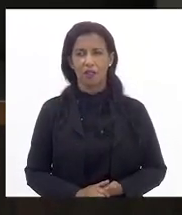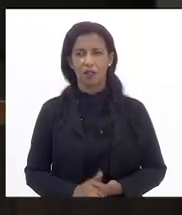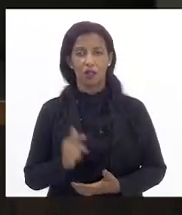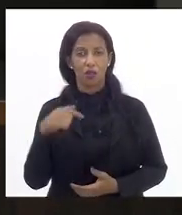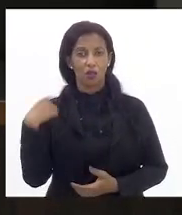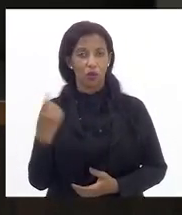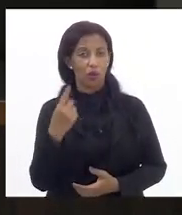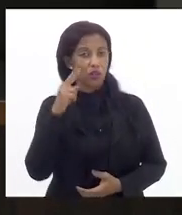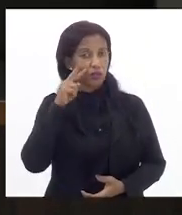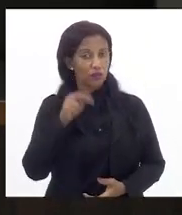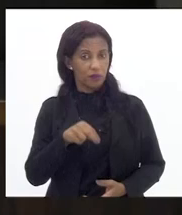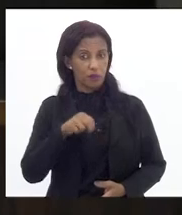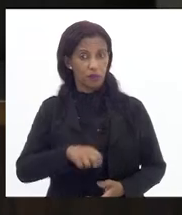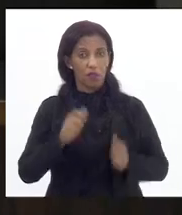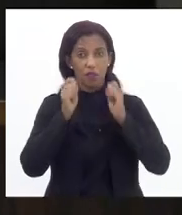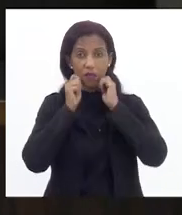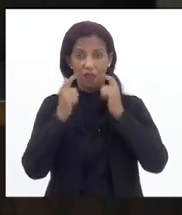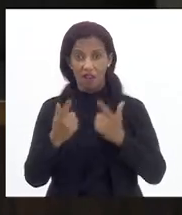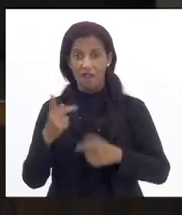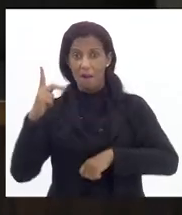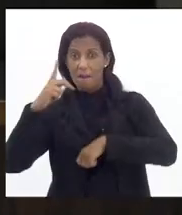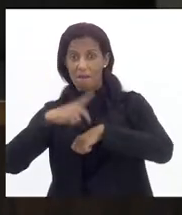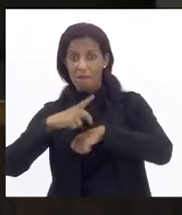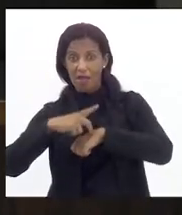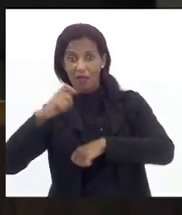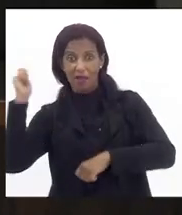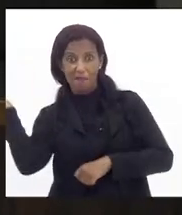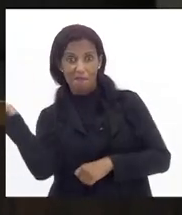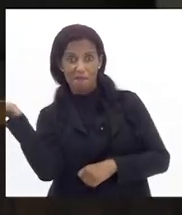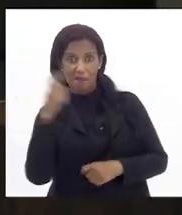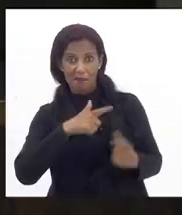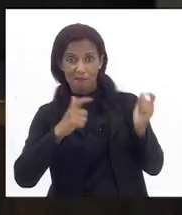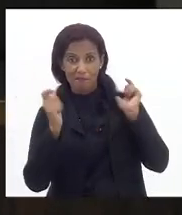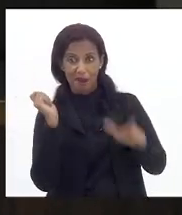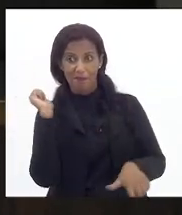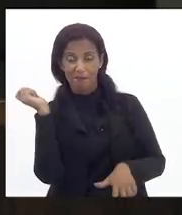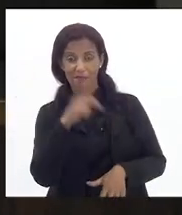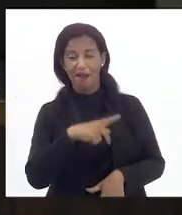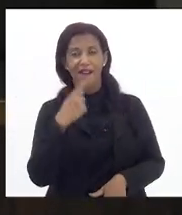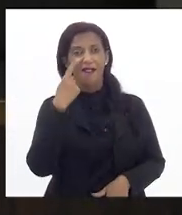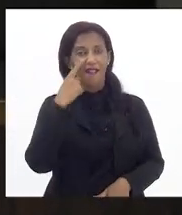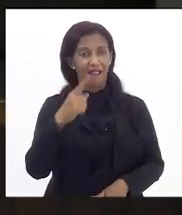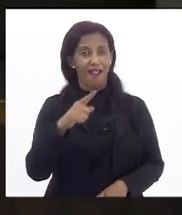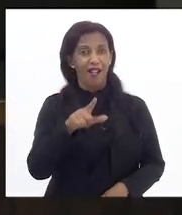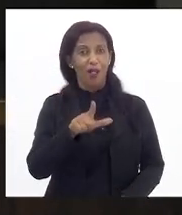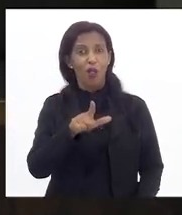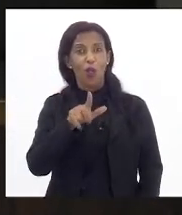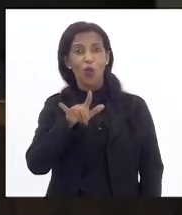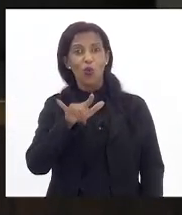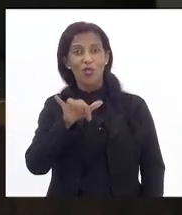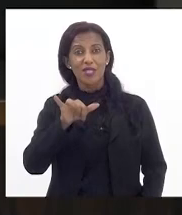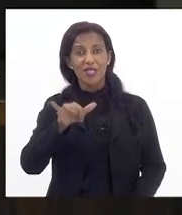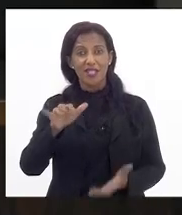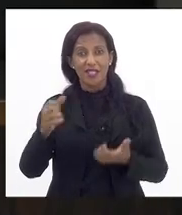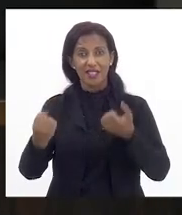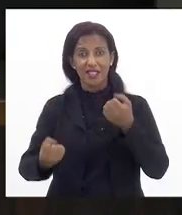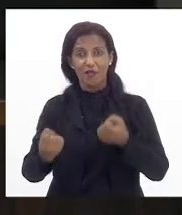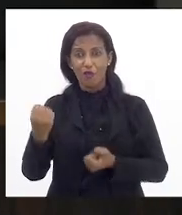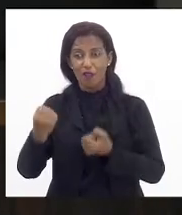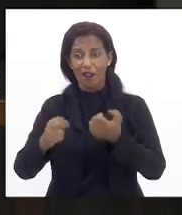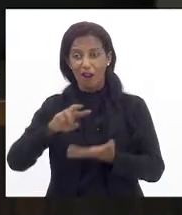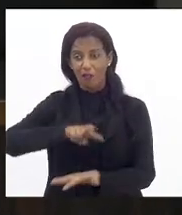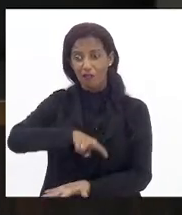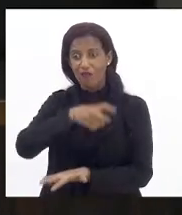excelência nós vimos essa casa ser apedrejada depois Salvo engano Deputado anuncia teve o carro virado ou algo nesse